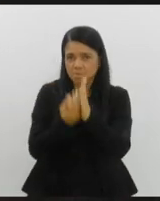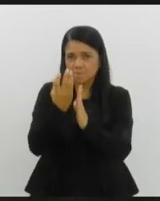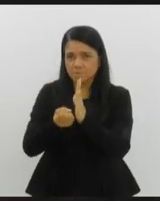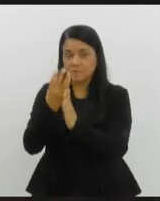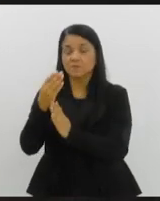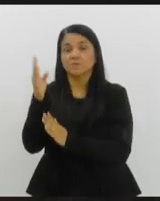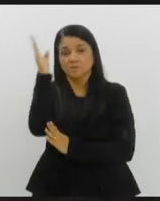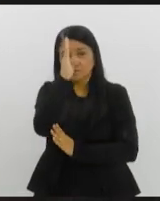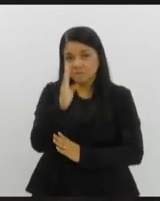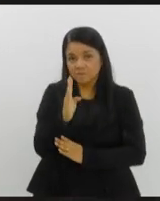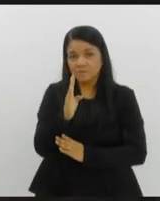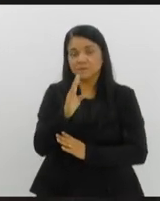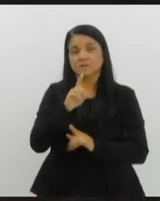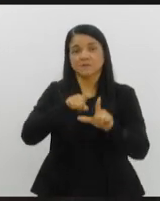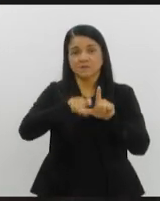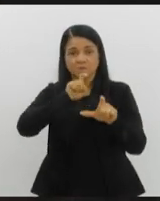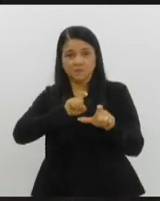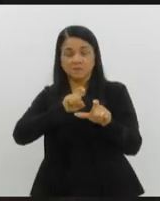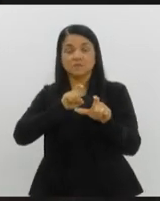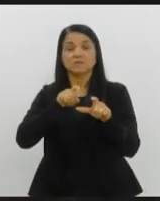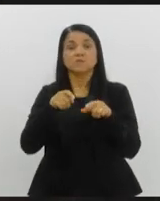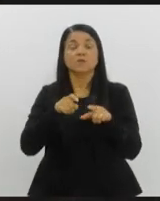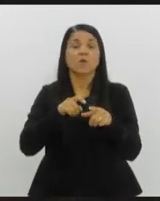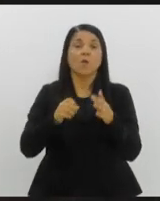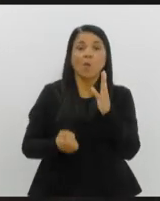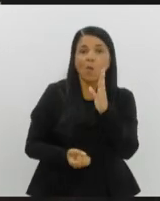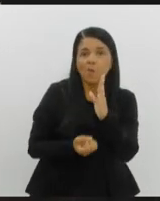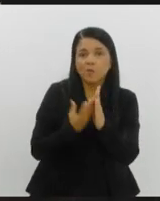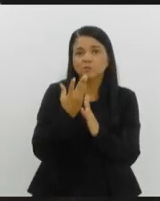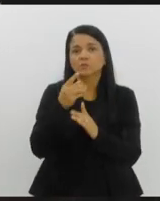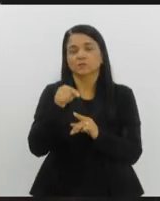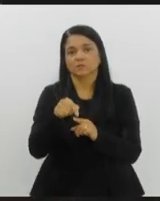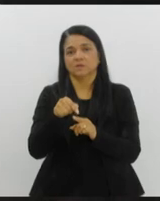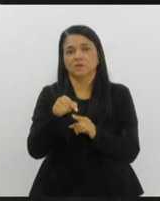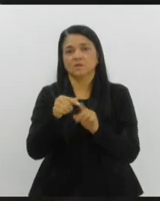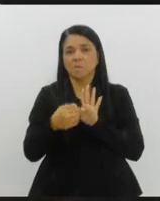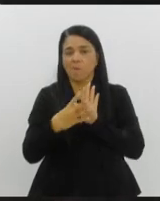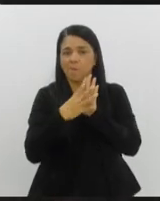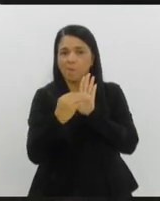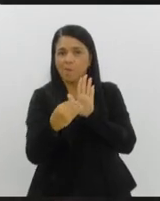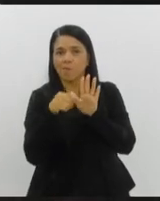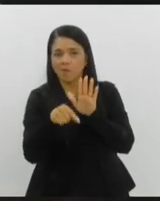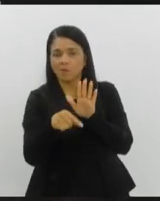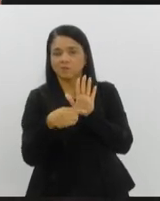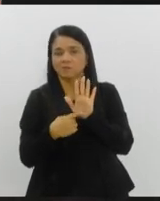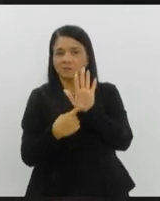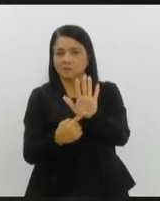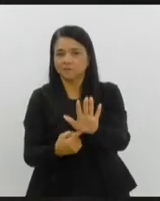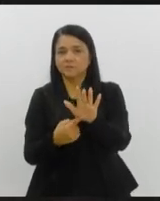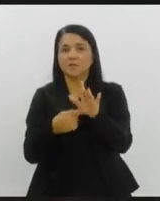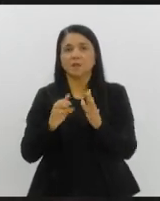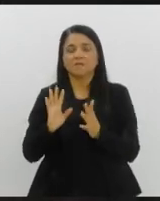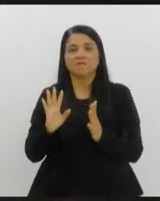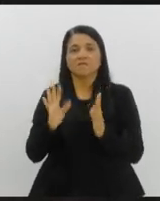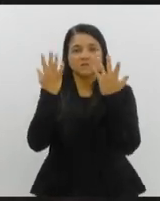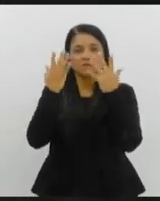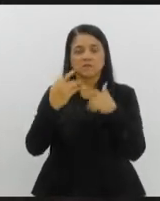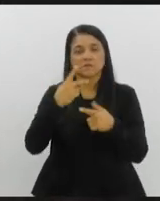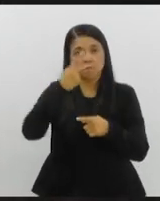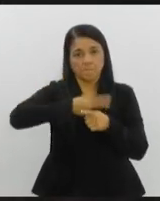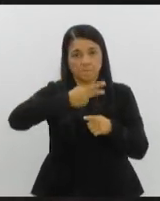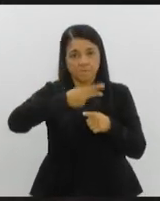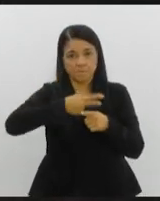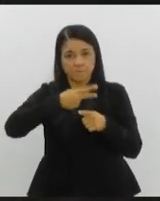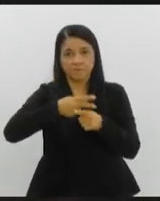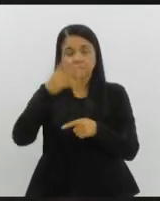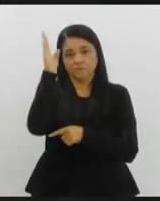nacionais independentes, produzidas ou coproduzidas em mostras, festivais e premiações nacionais e